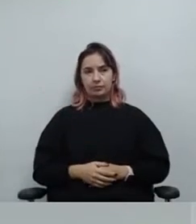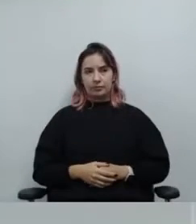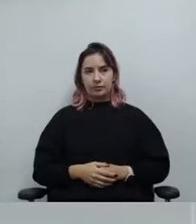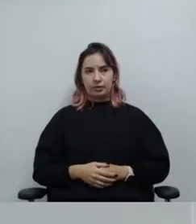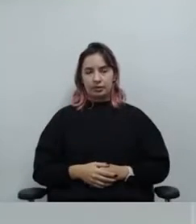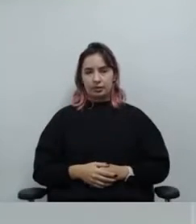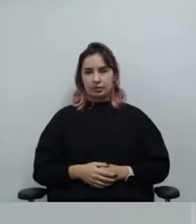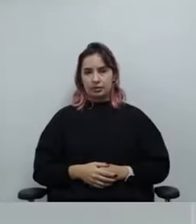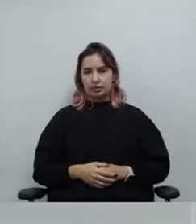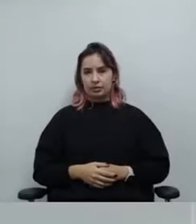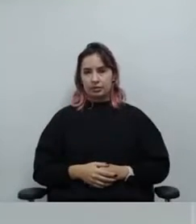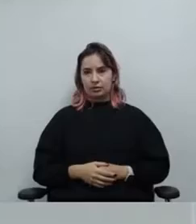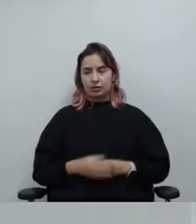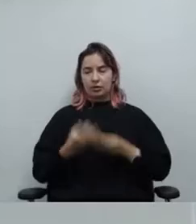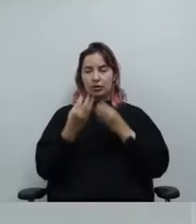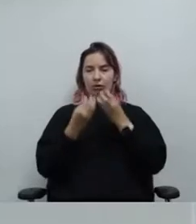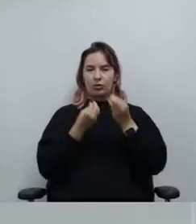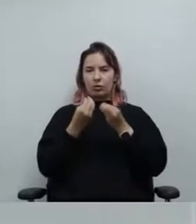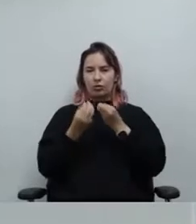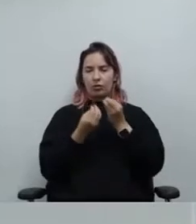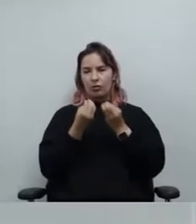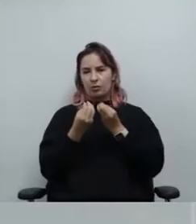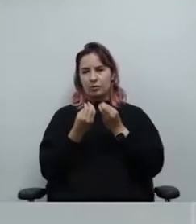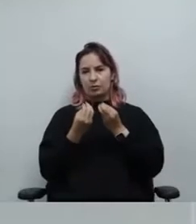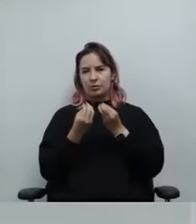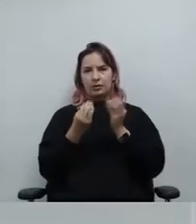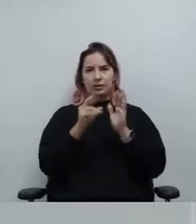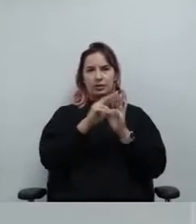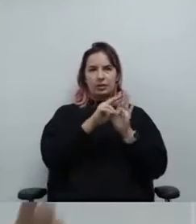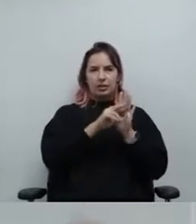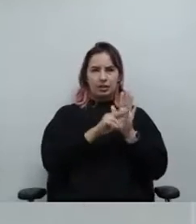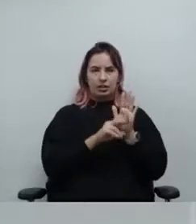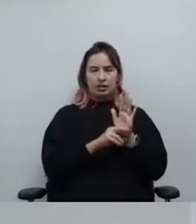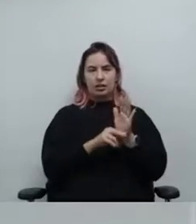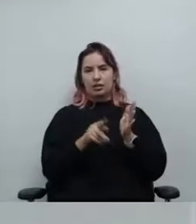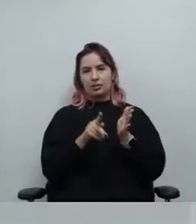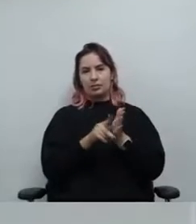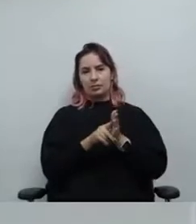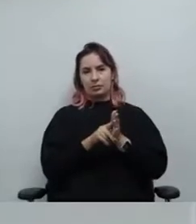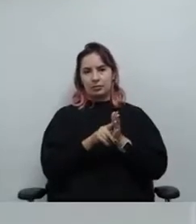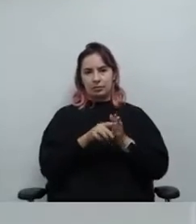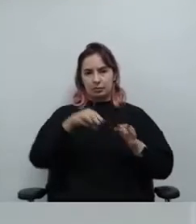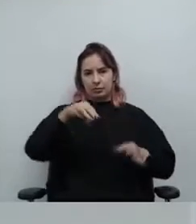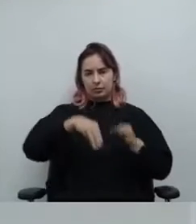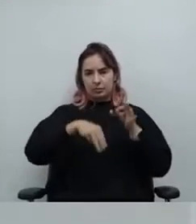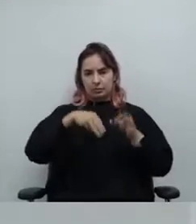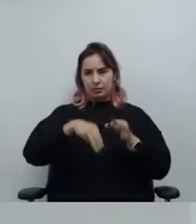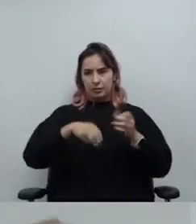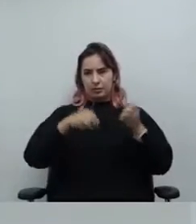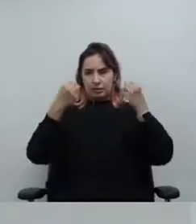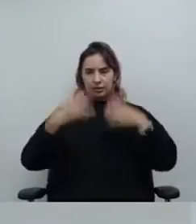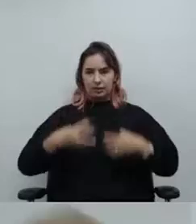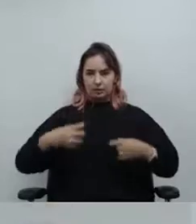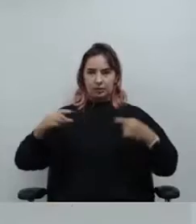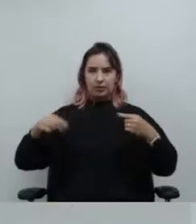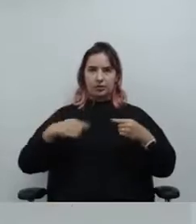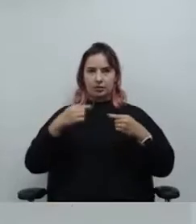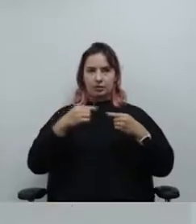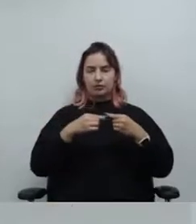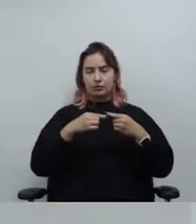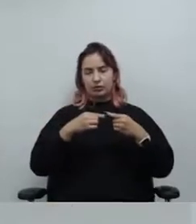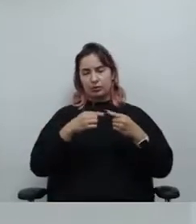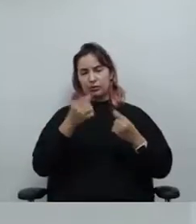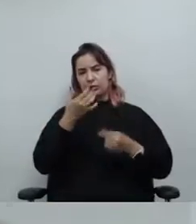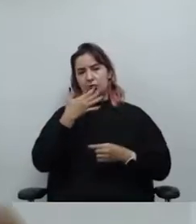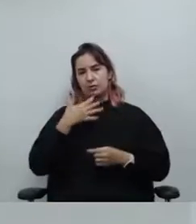E não tem o menor cabimento ficar se prendendo a regras quando a própria ministra Nancy Andrighi disse que a função social do melhor interesse da